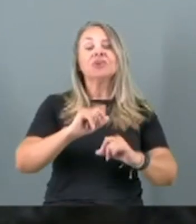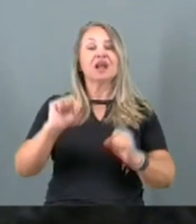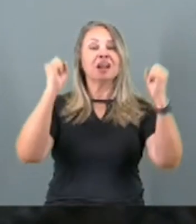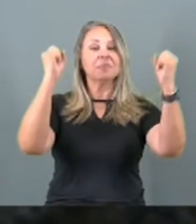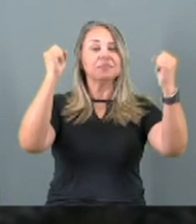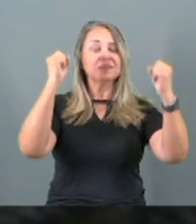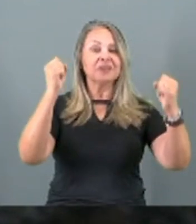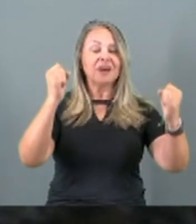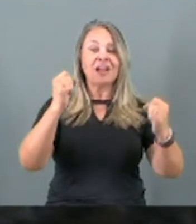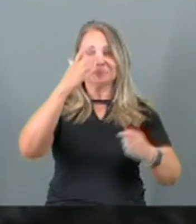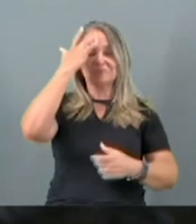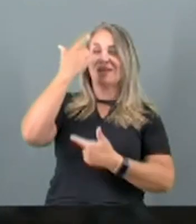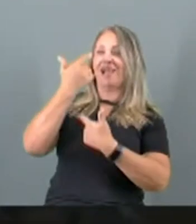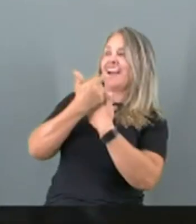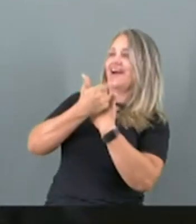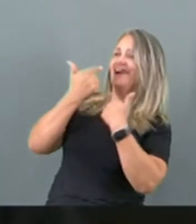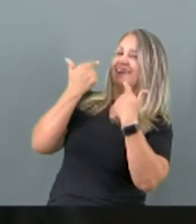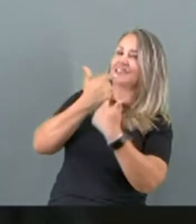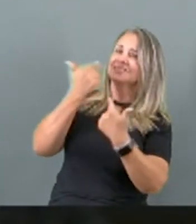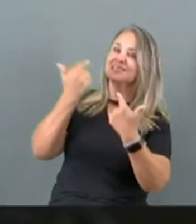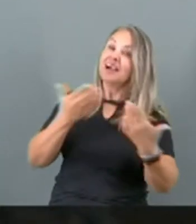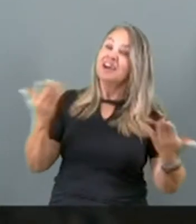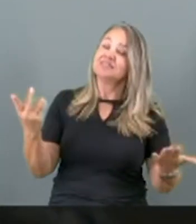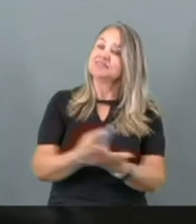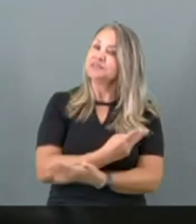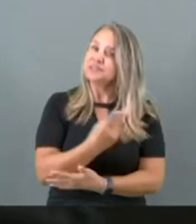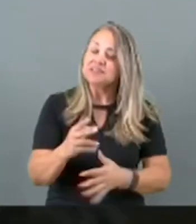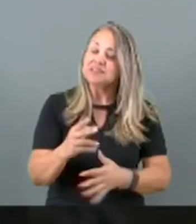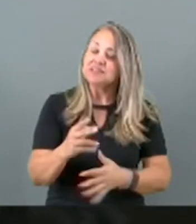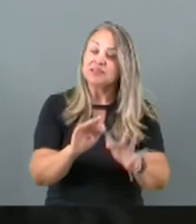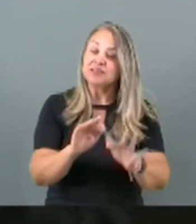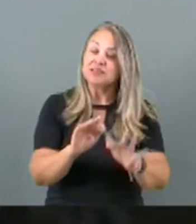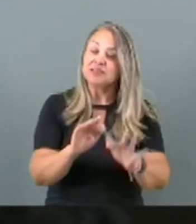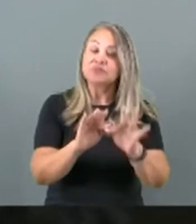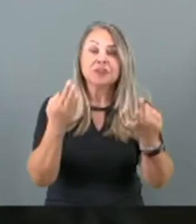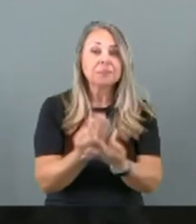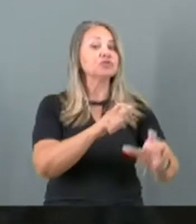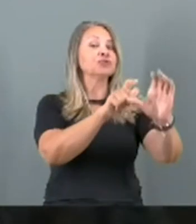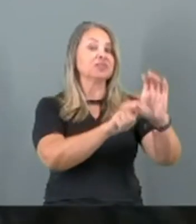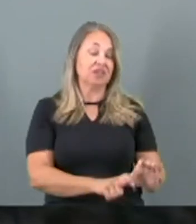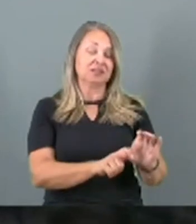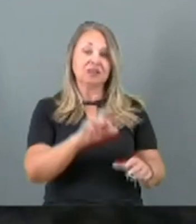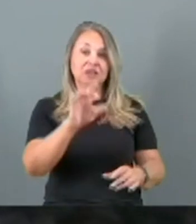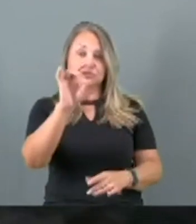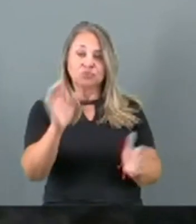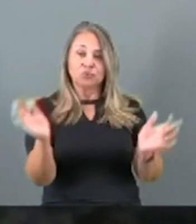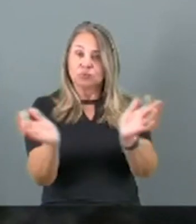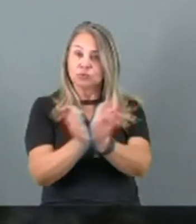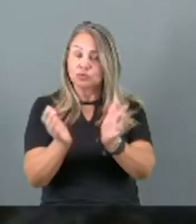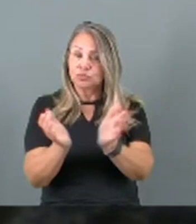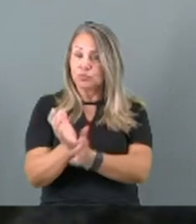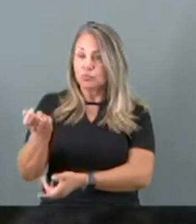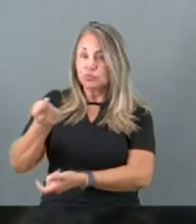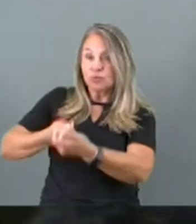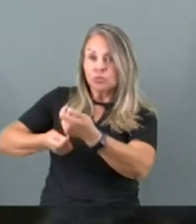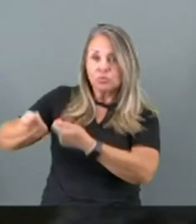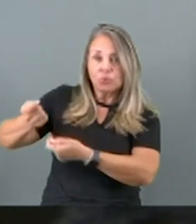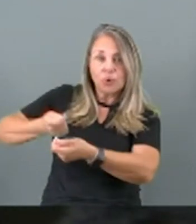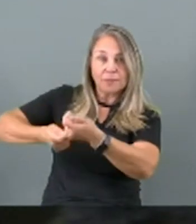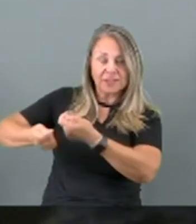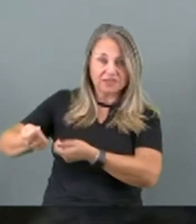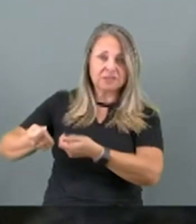hoje é famílias endividadas a Confederação Nacional do Comércio Senador